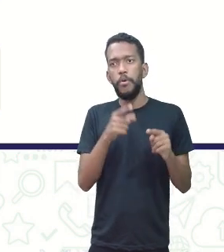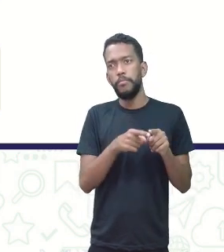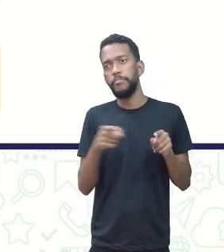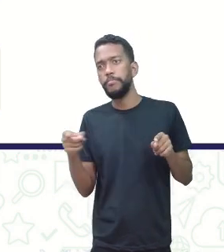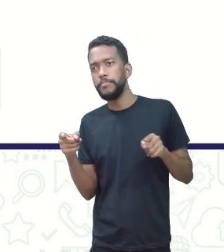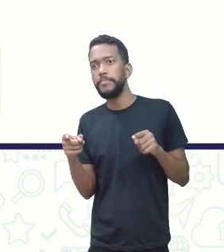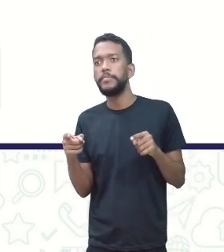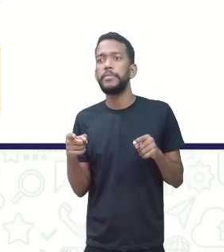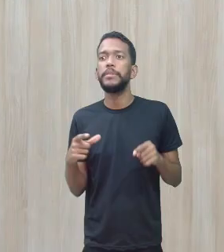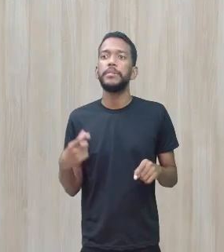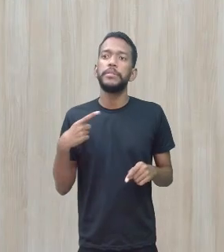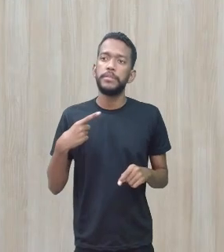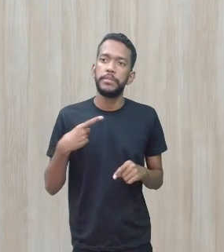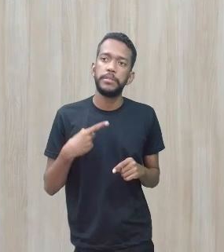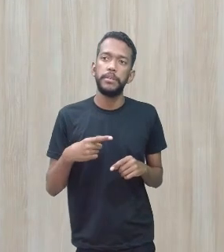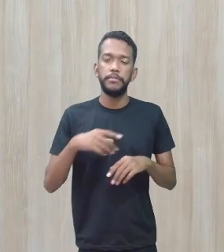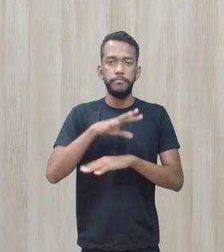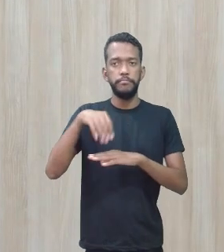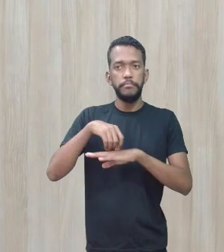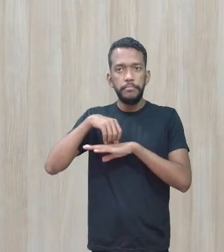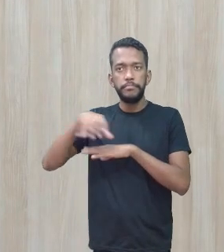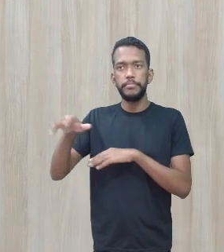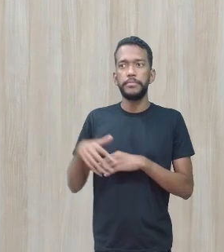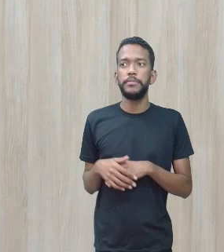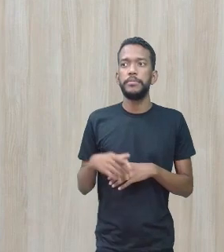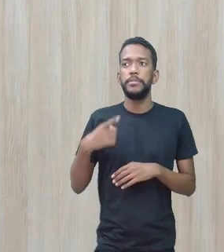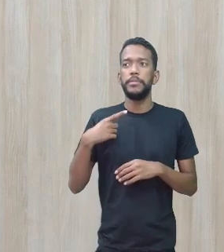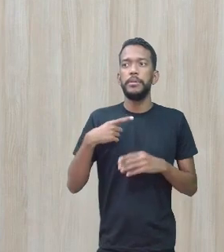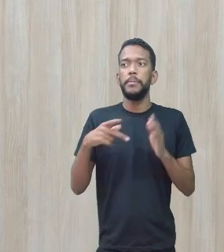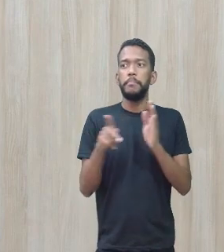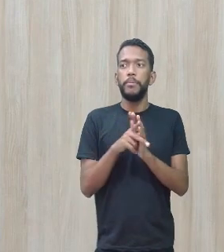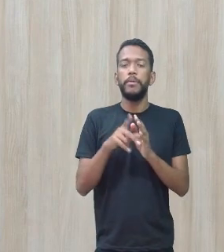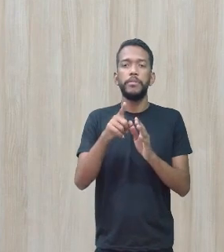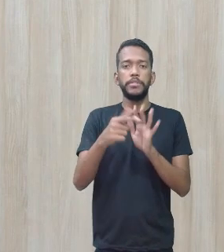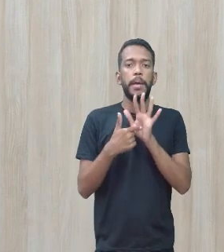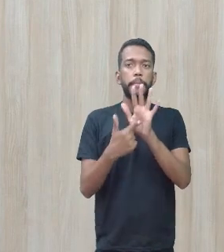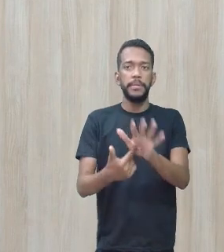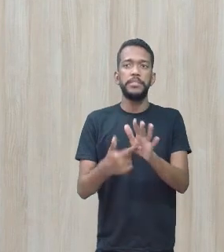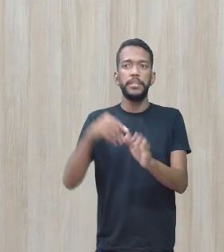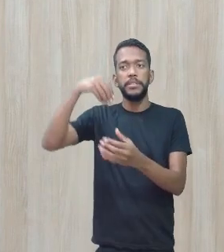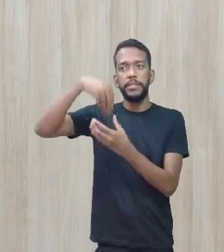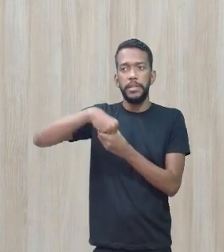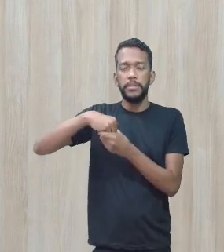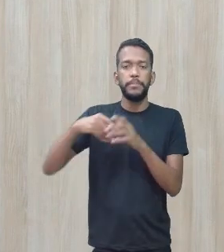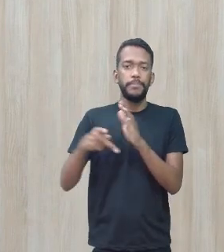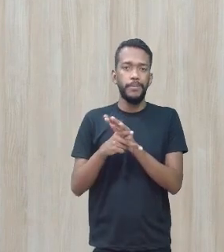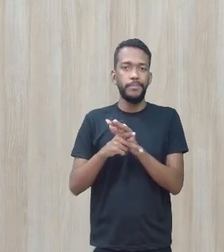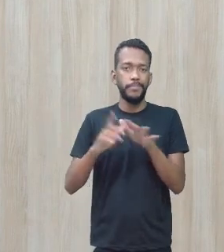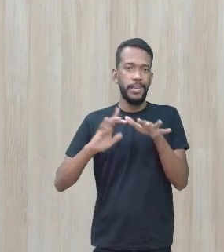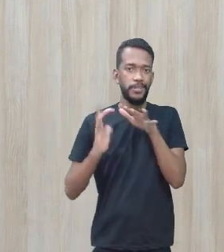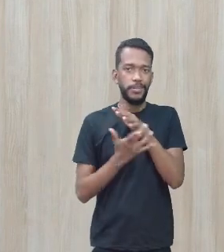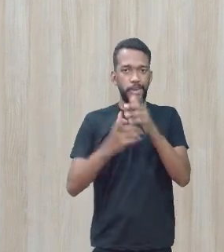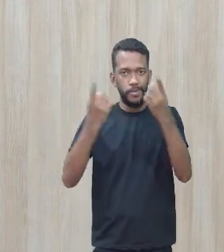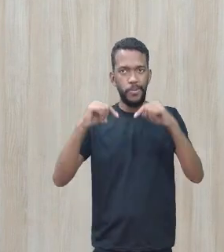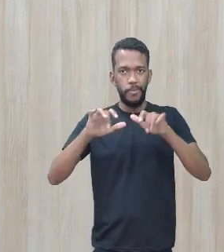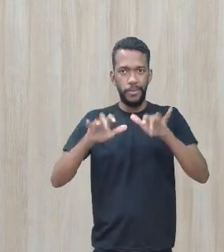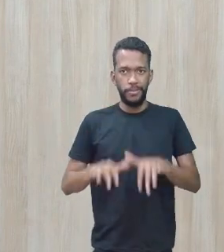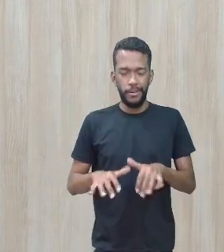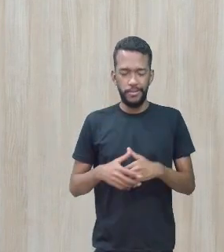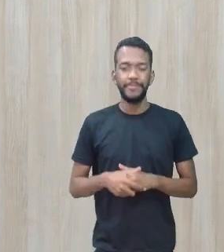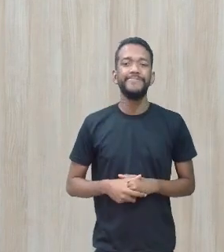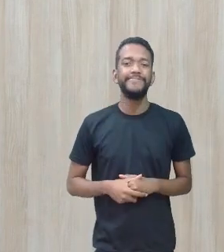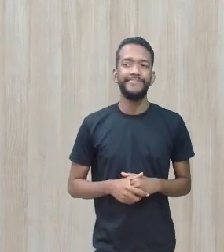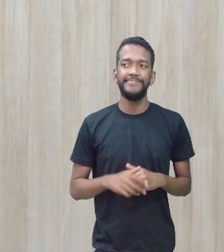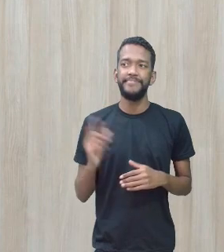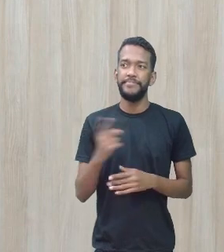gente vai compartilhar o depoimento. Esse seria um fluxograma para ser apresentado nessa situação, tá, gente? O